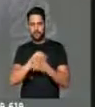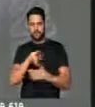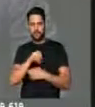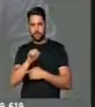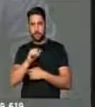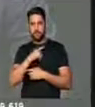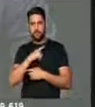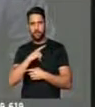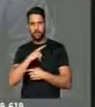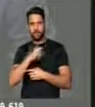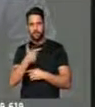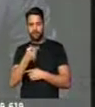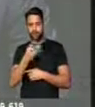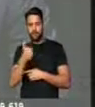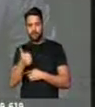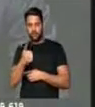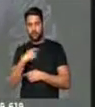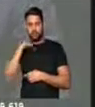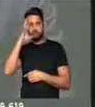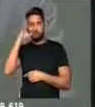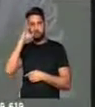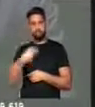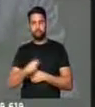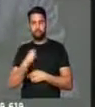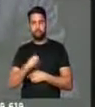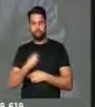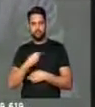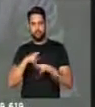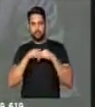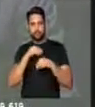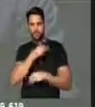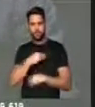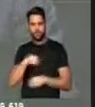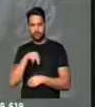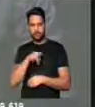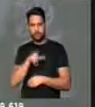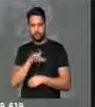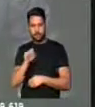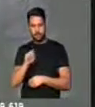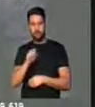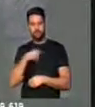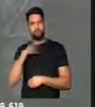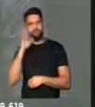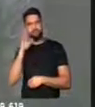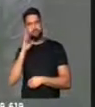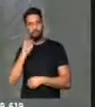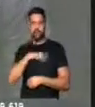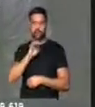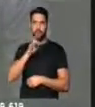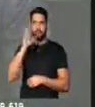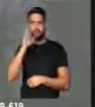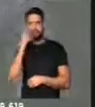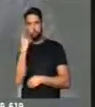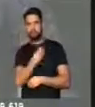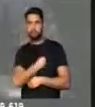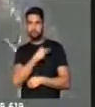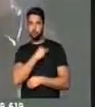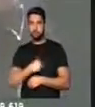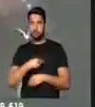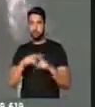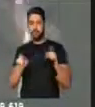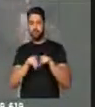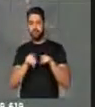que é a 241, imaginada pelo ministro Meirelles. Aliás, não só imaginada por ele, mas por